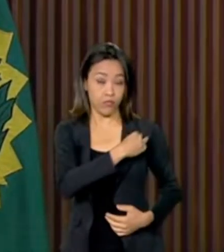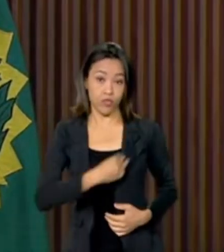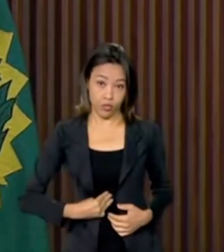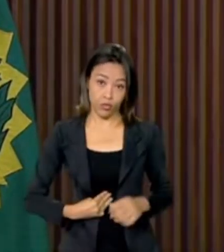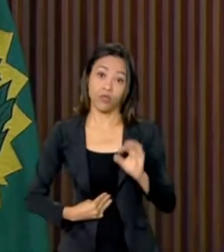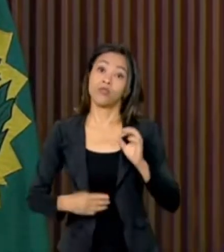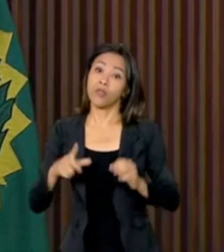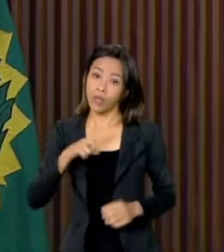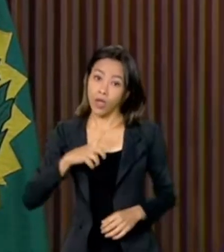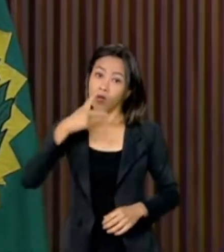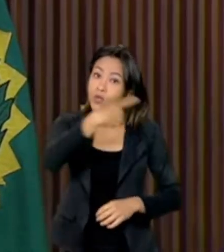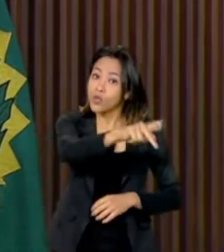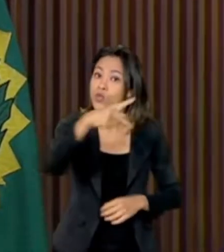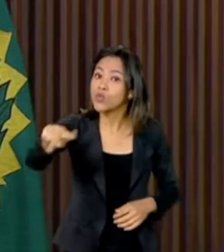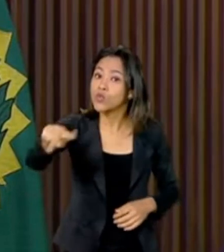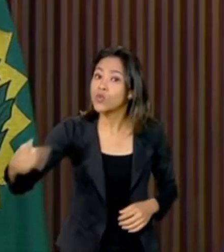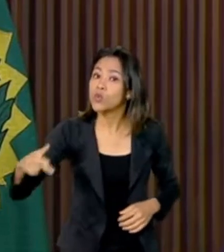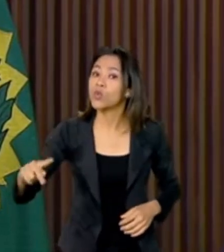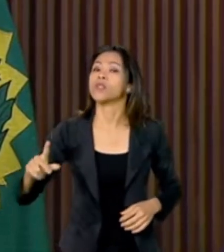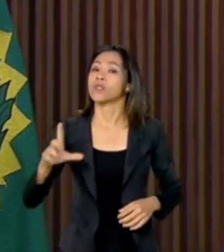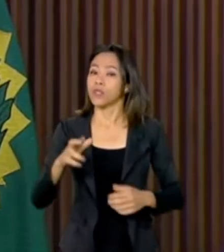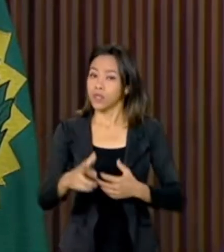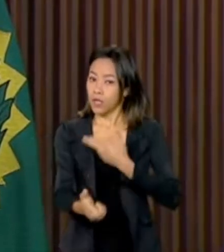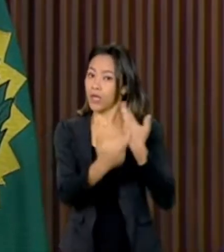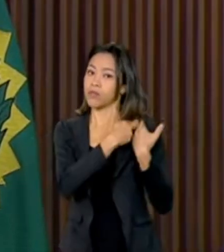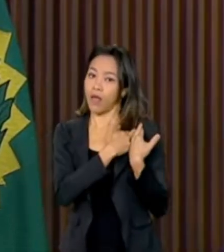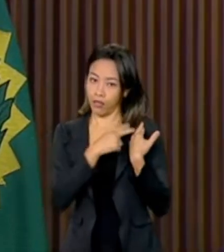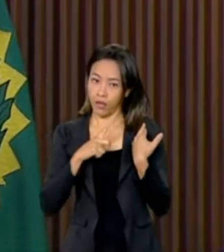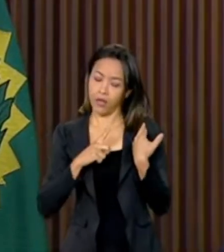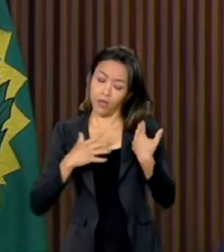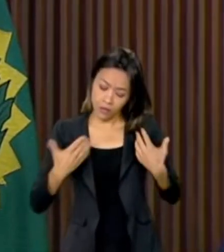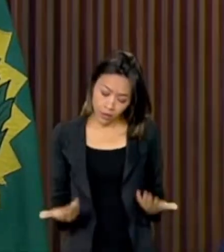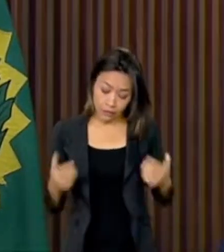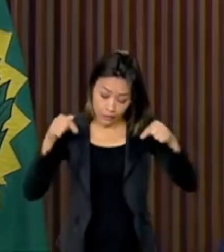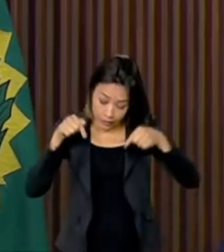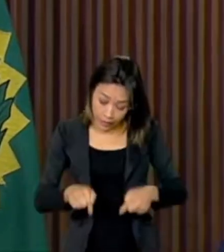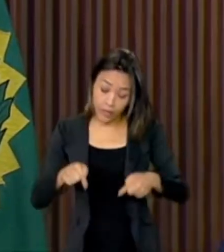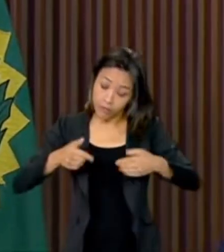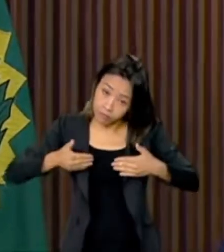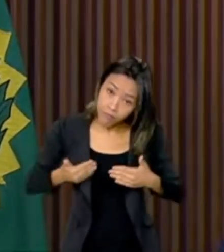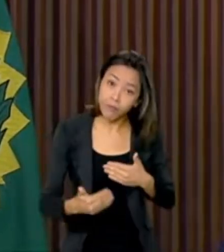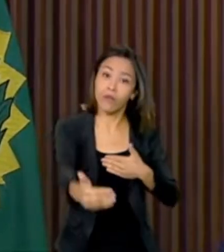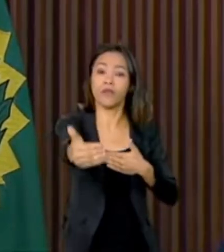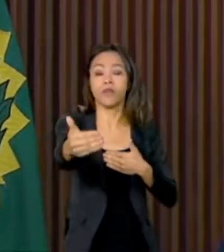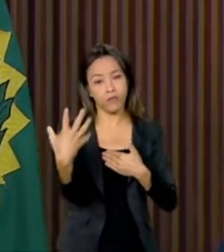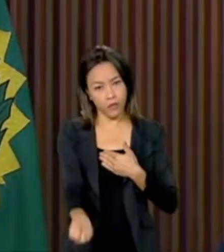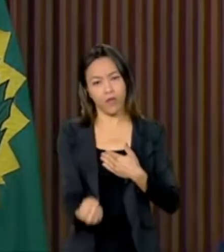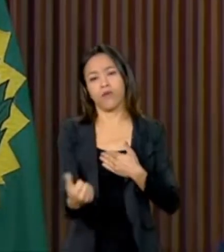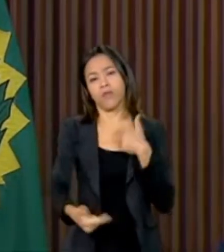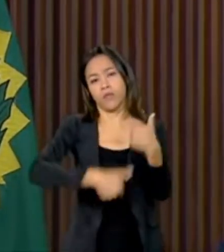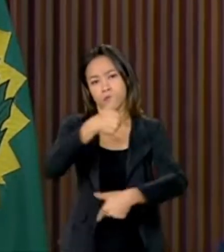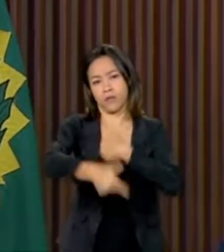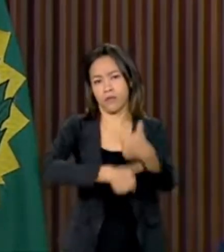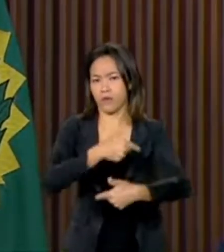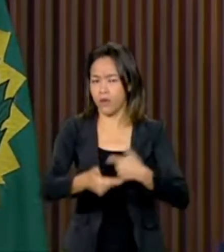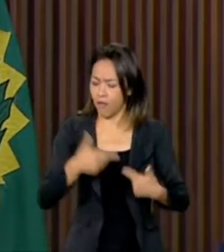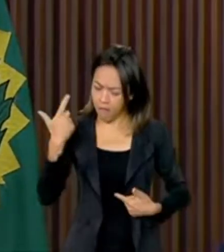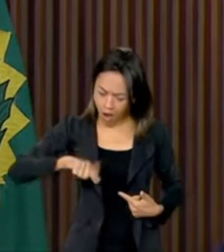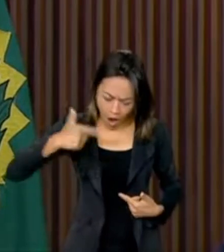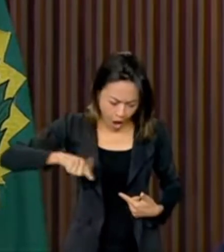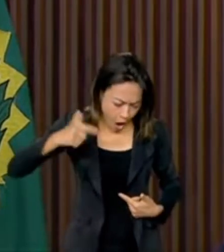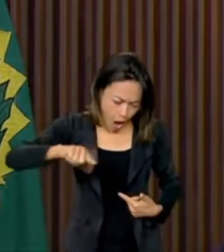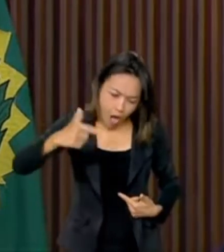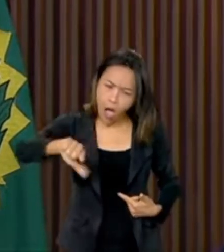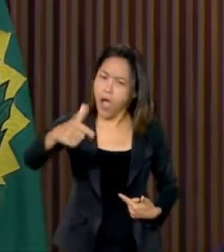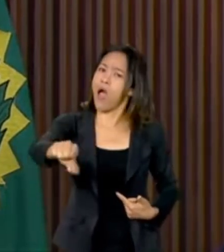paque todo mundo tem a sua função então daqui PR frente o que nós temos que fazer é trabalhar cada vez mais